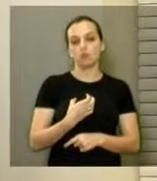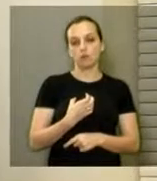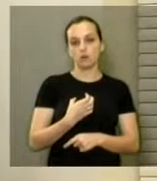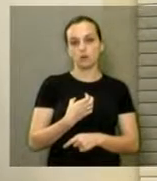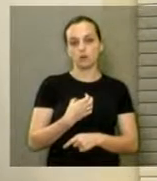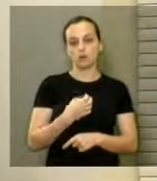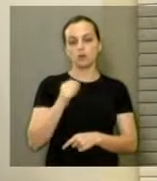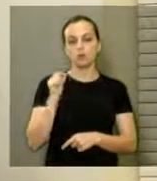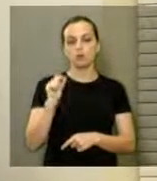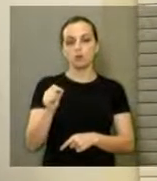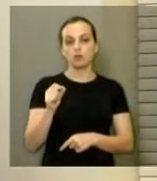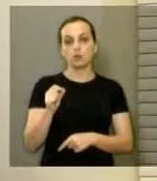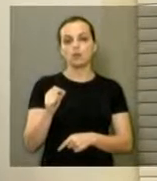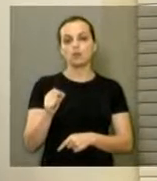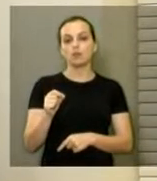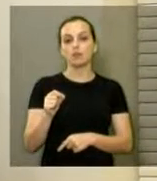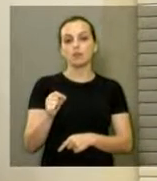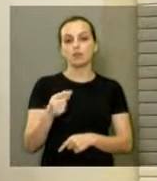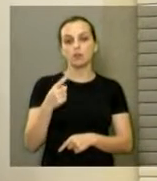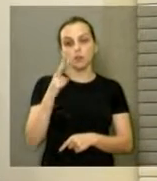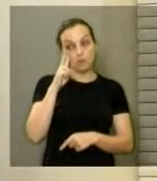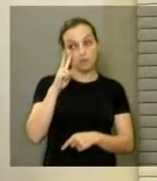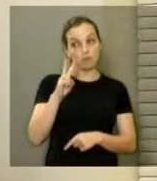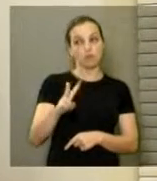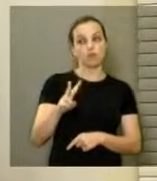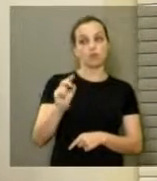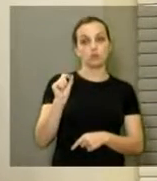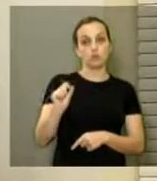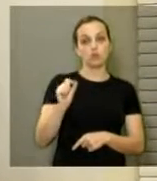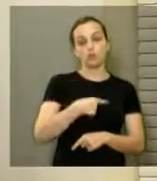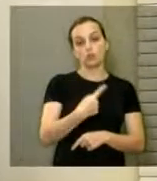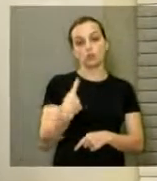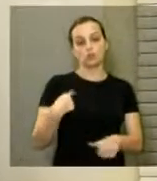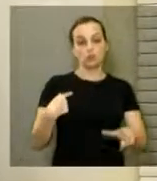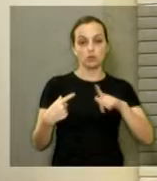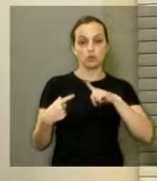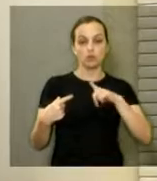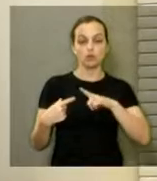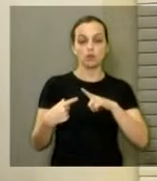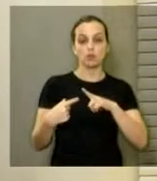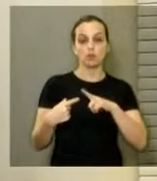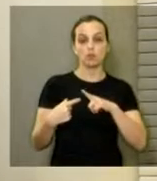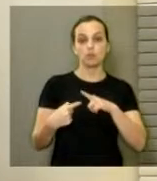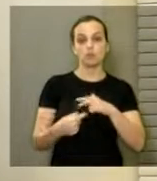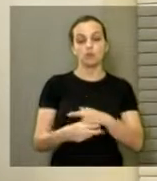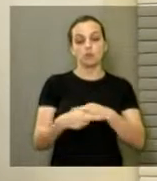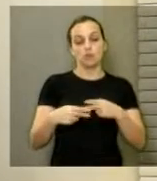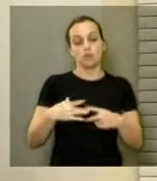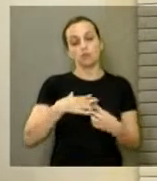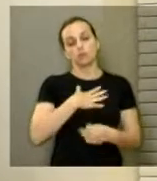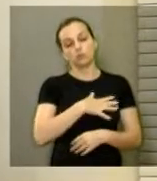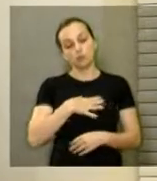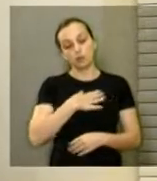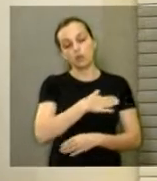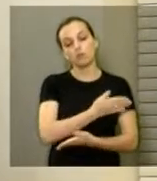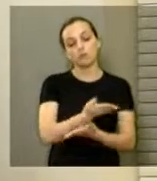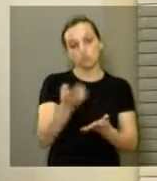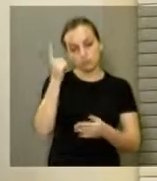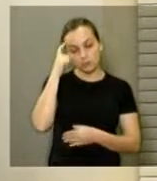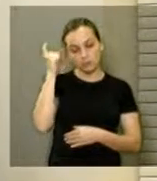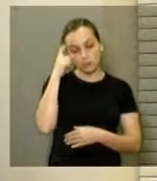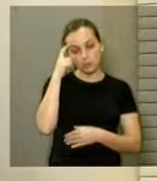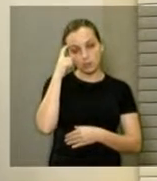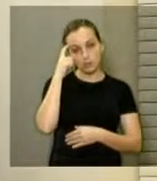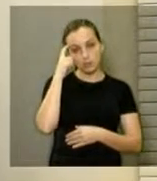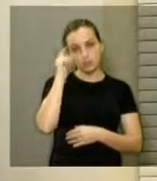e que, normalmente, eu vejo o seguinte, nós temos aí uma coisa, e eu gostaria que todos vocês pensassem nisso,